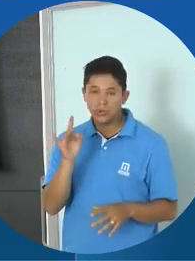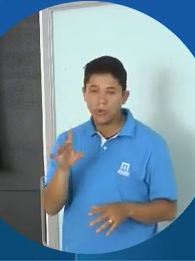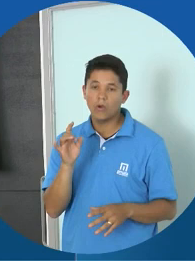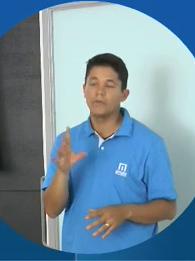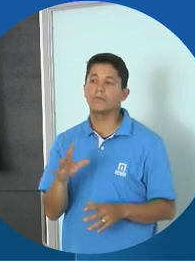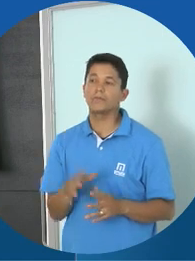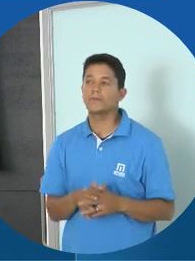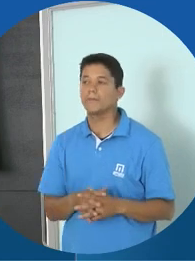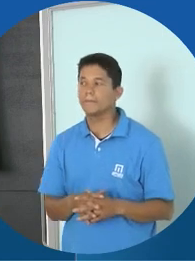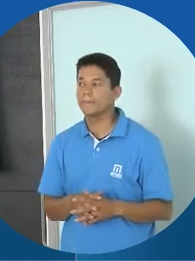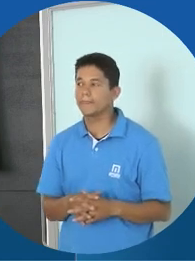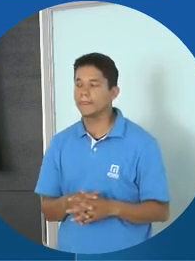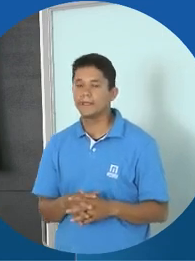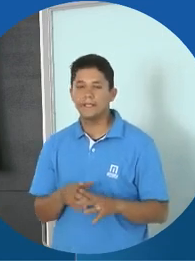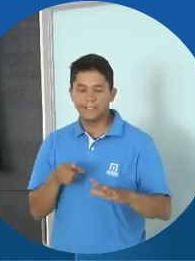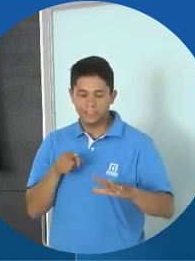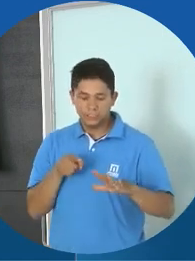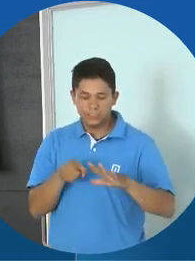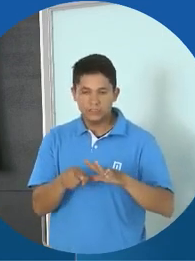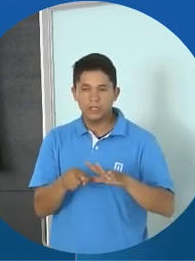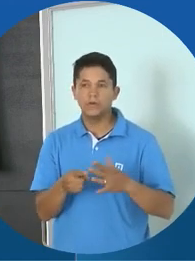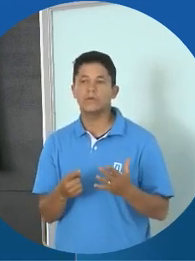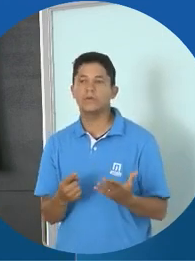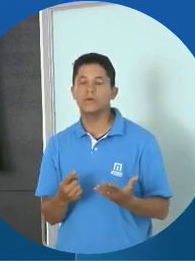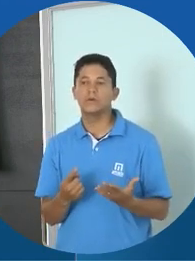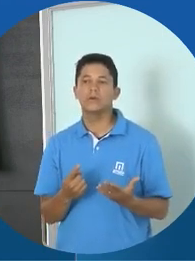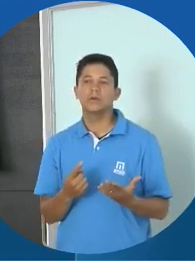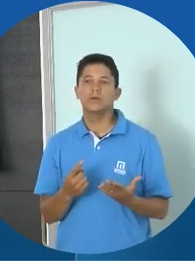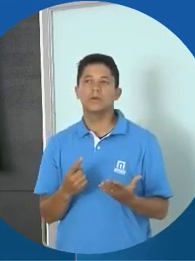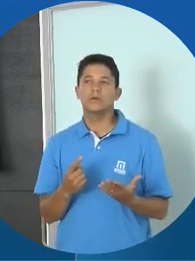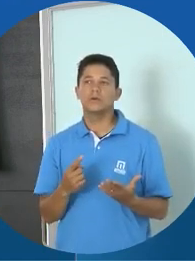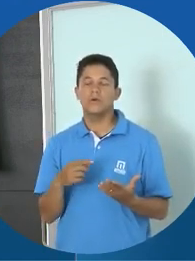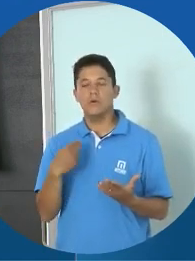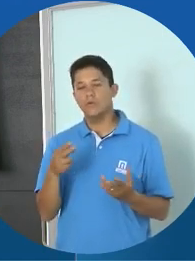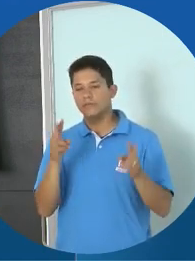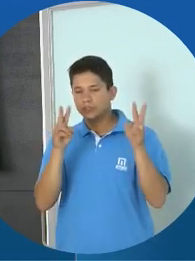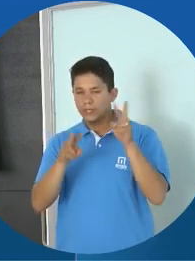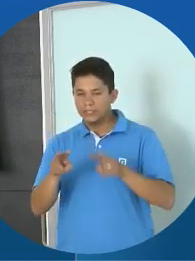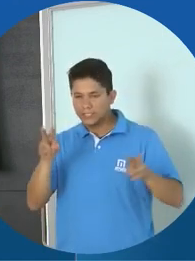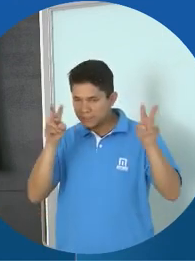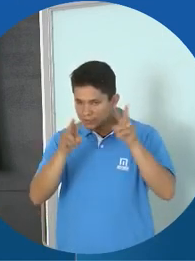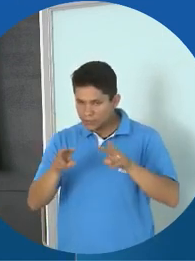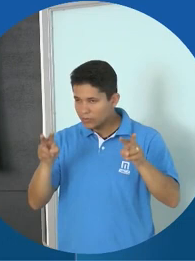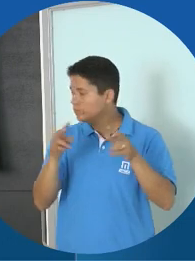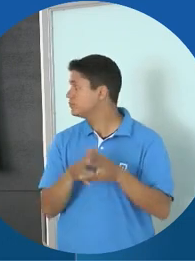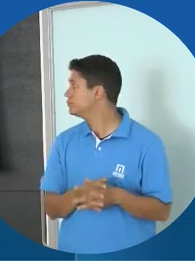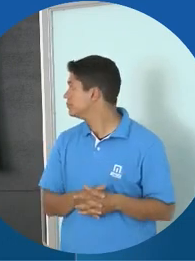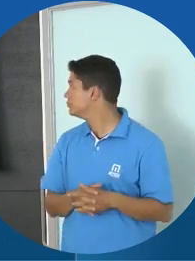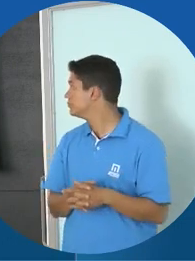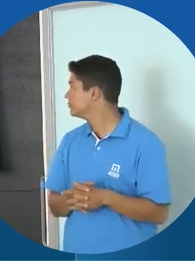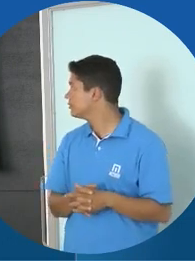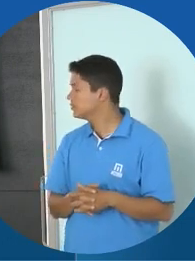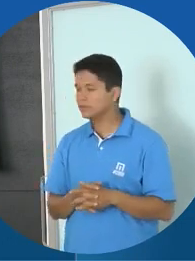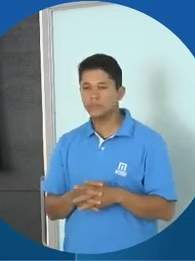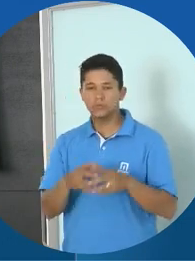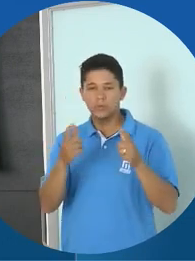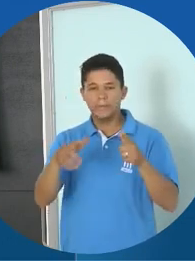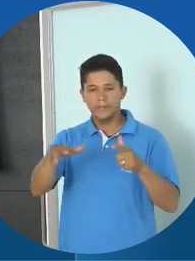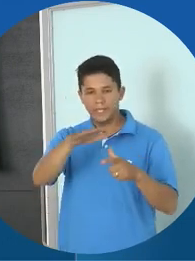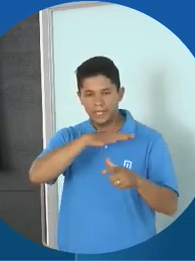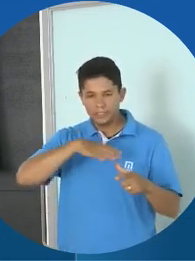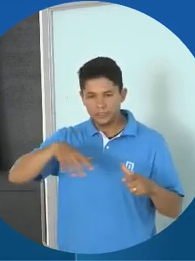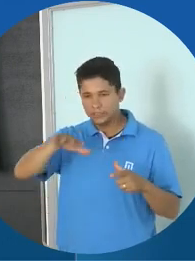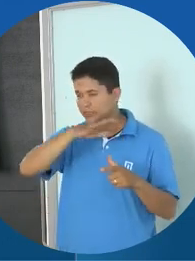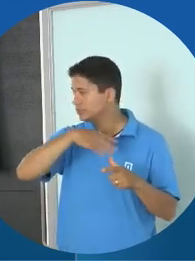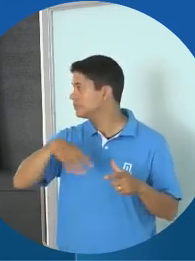essa injeção e essa visualização do ambiente ali